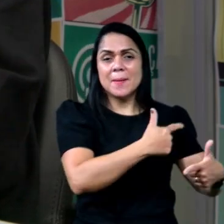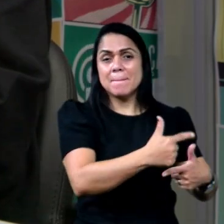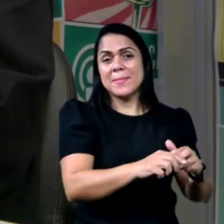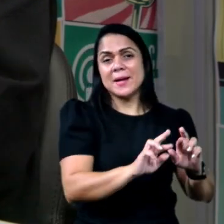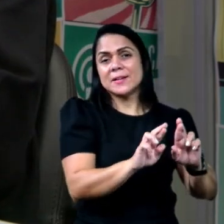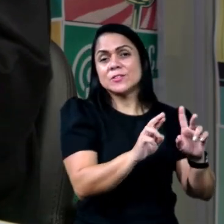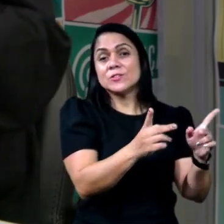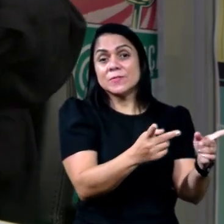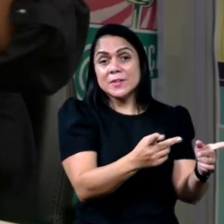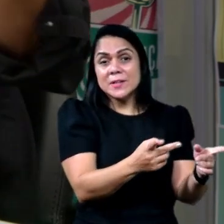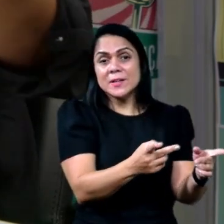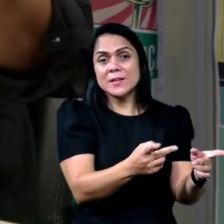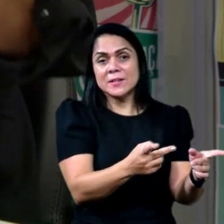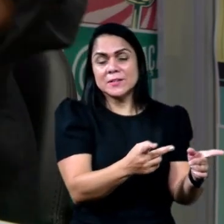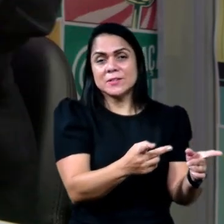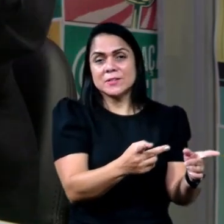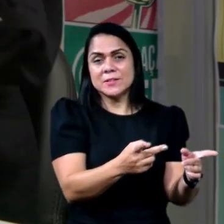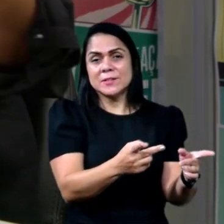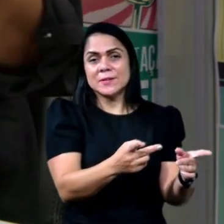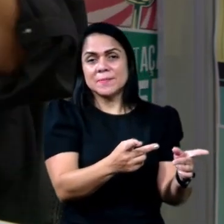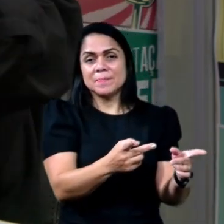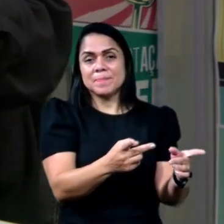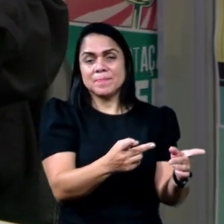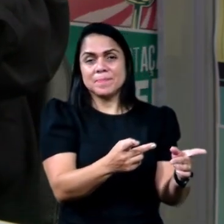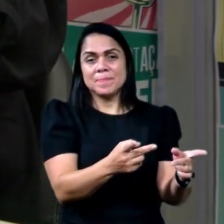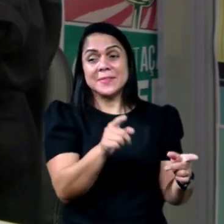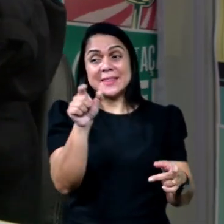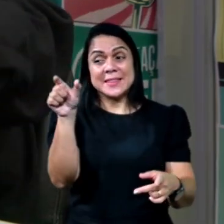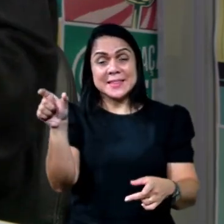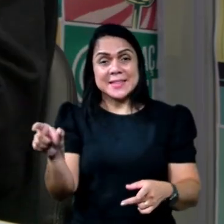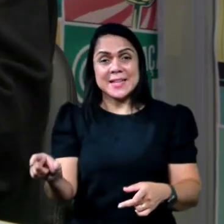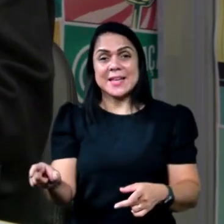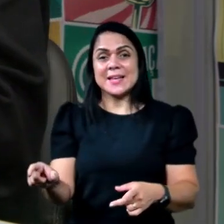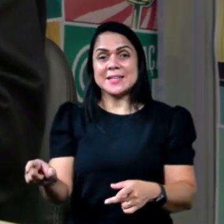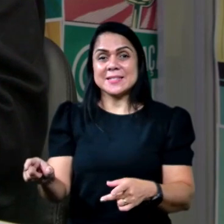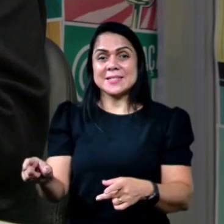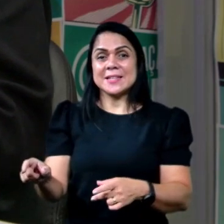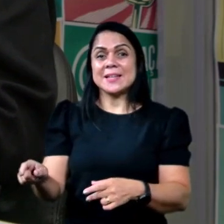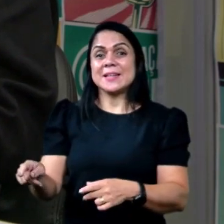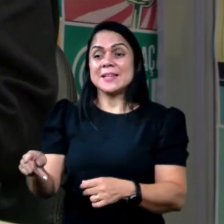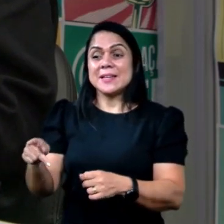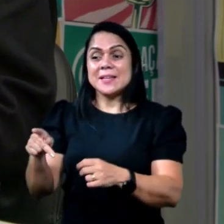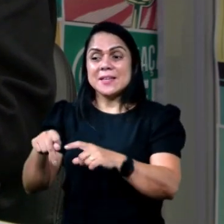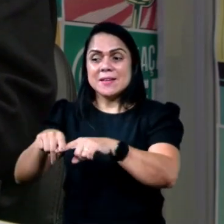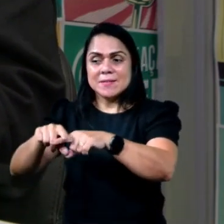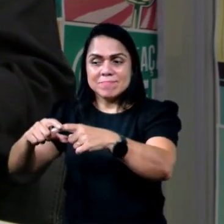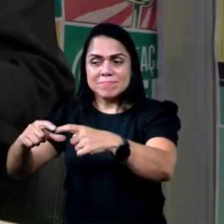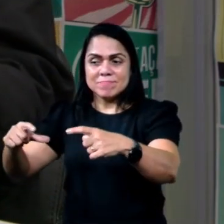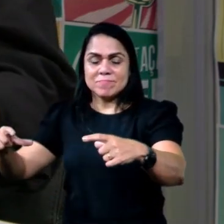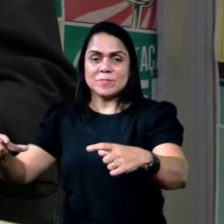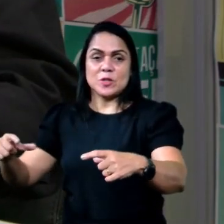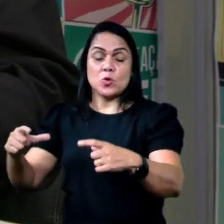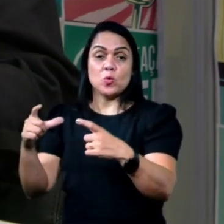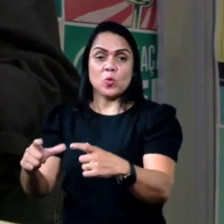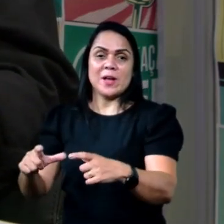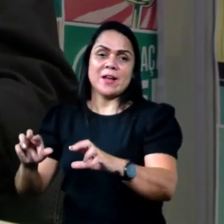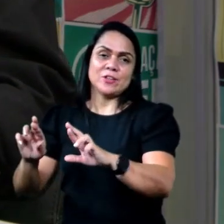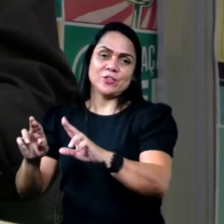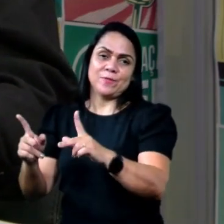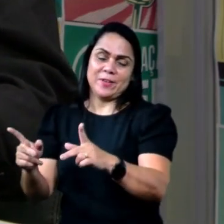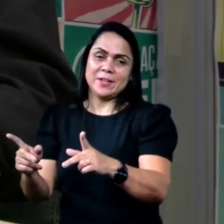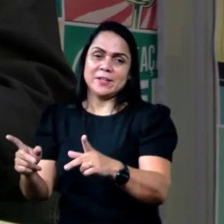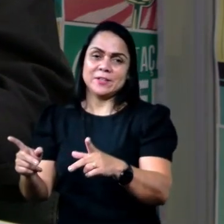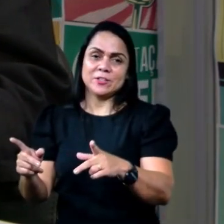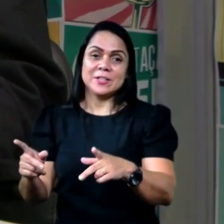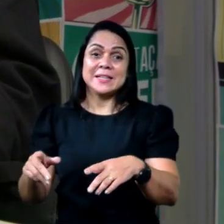diferente daquela que é, sei lá, um Pernambuco em cima de uma palafita. Essas mulheres sabem